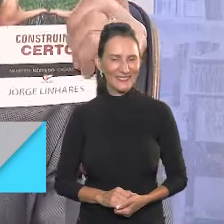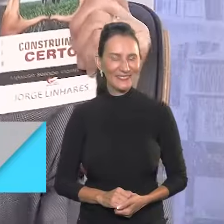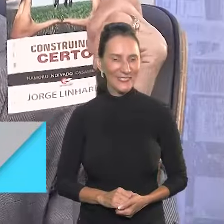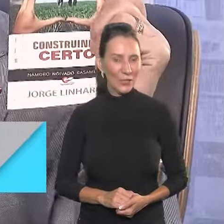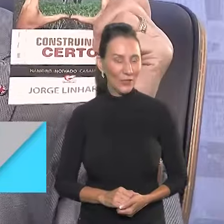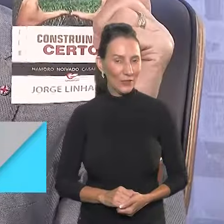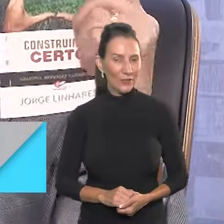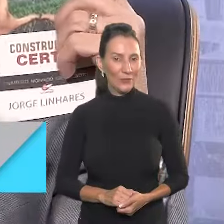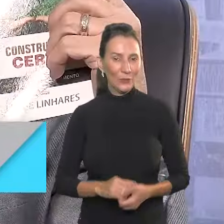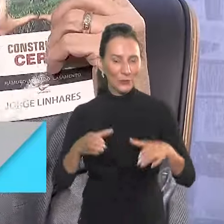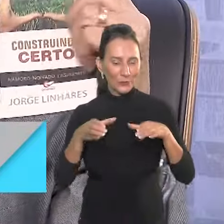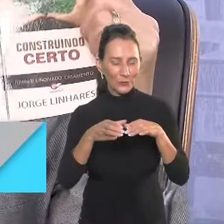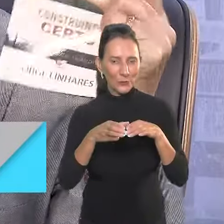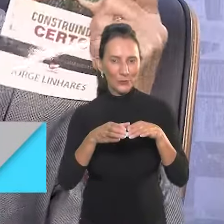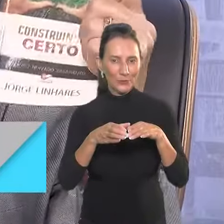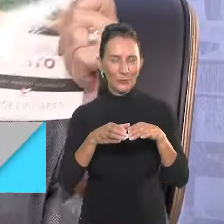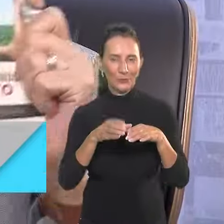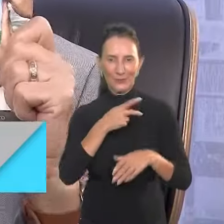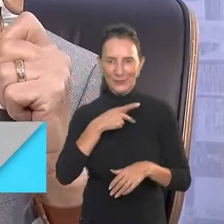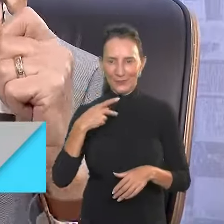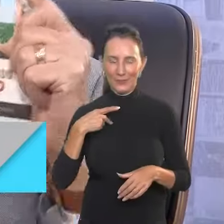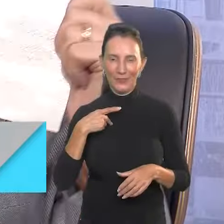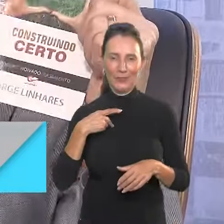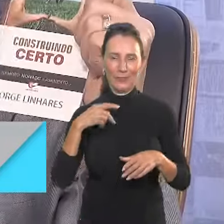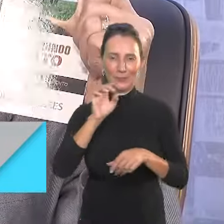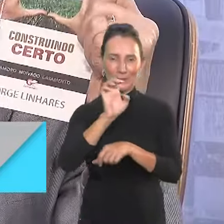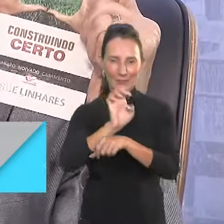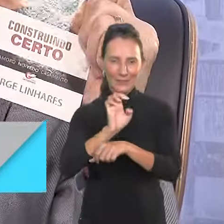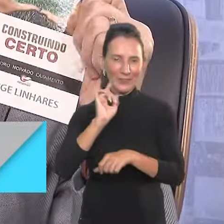O Conselho de Pastores do Estado de Minas Gerais,